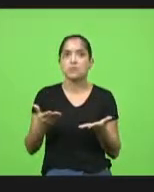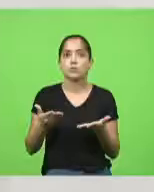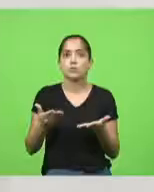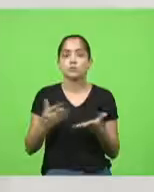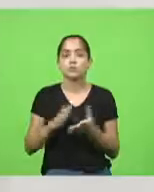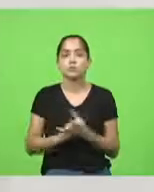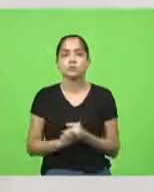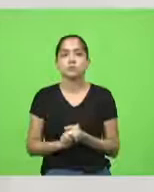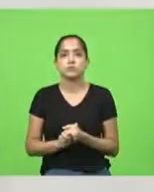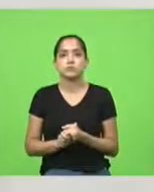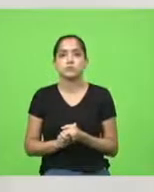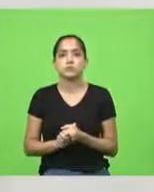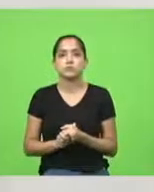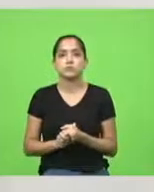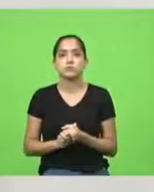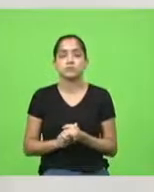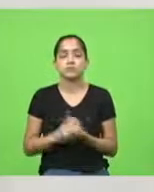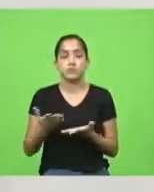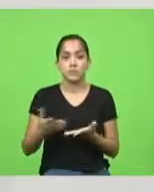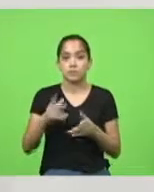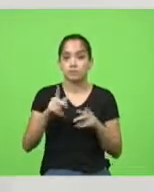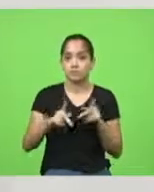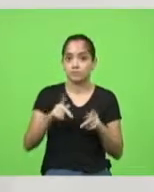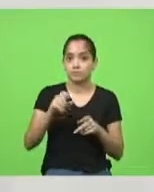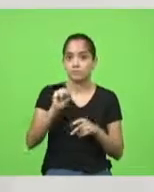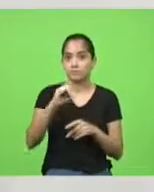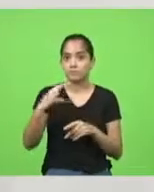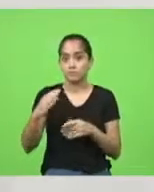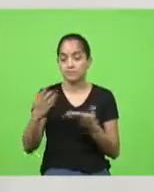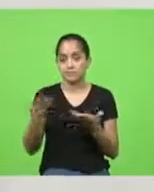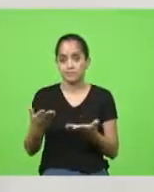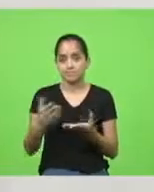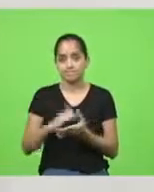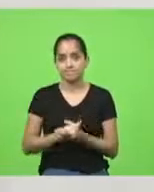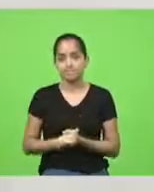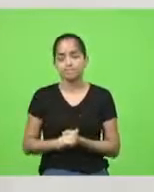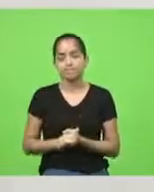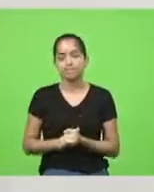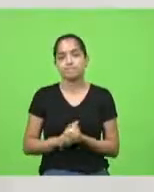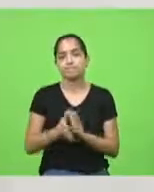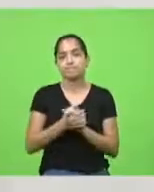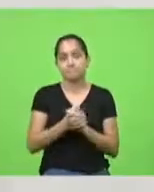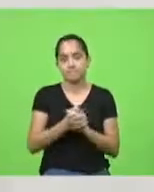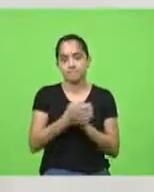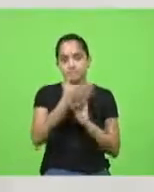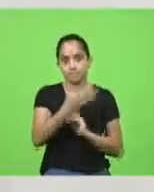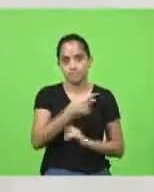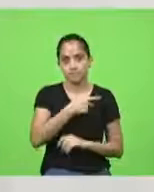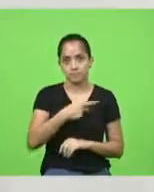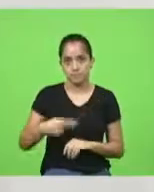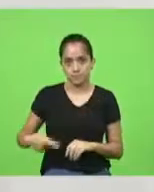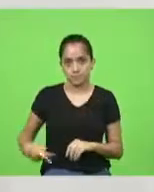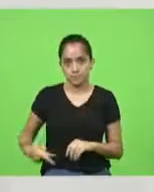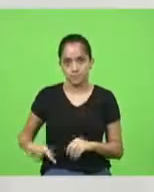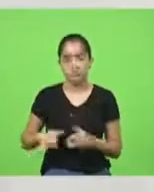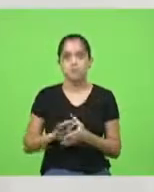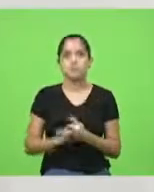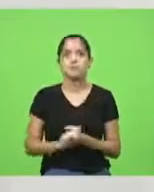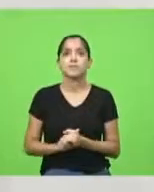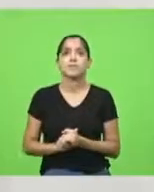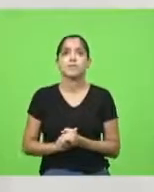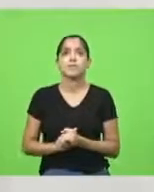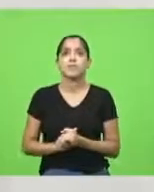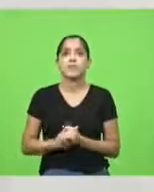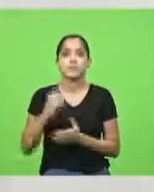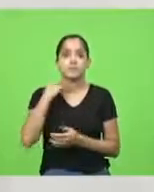privilégio de, como catarinense, conviver com todos vocês. Saudar o nosso presidente do partido, o deputado Silvio Drevic,